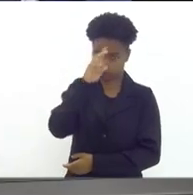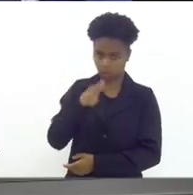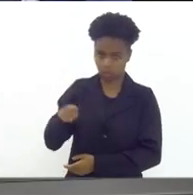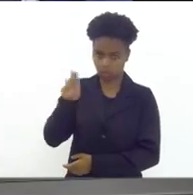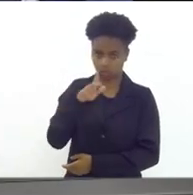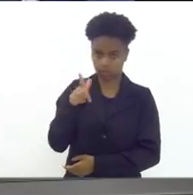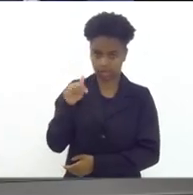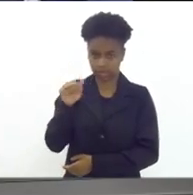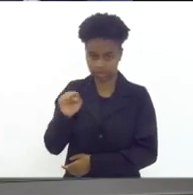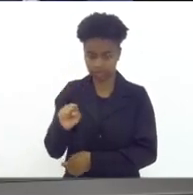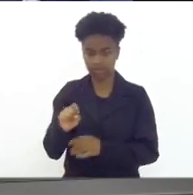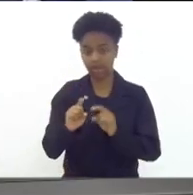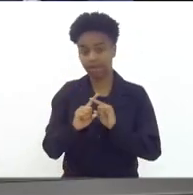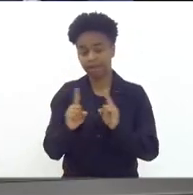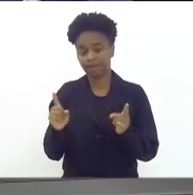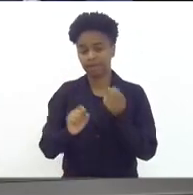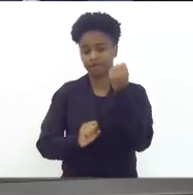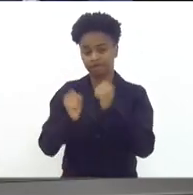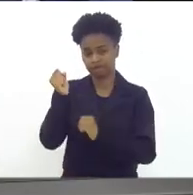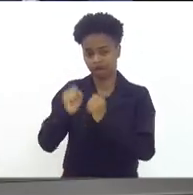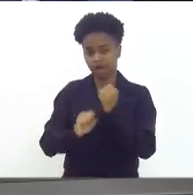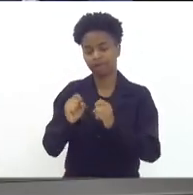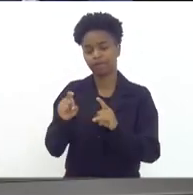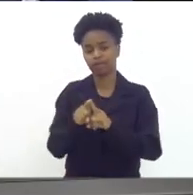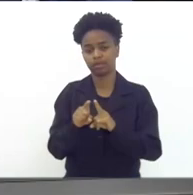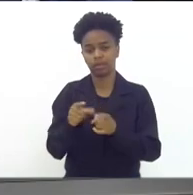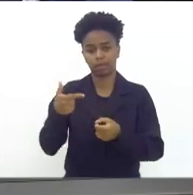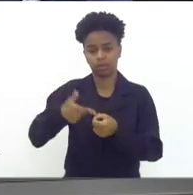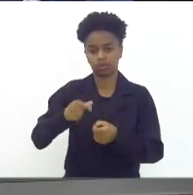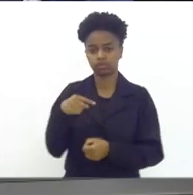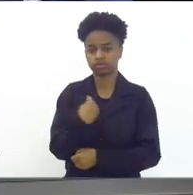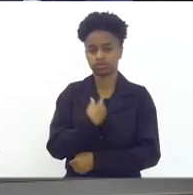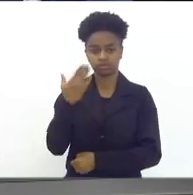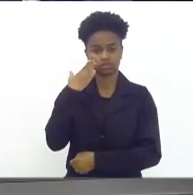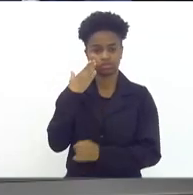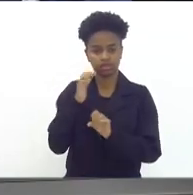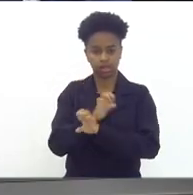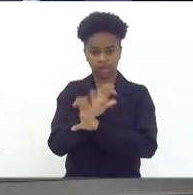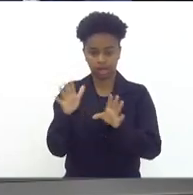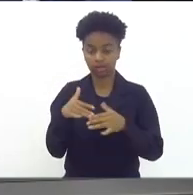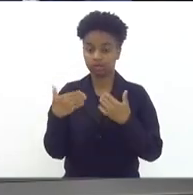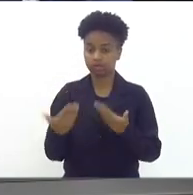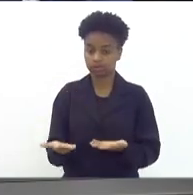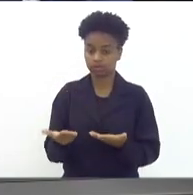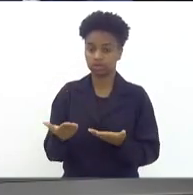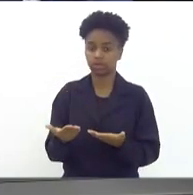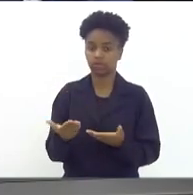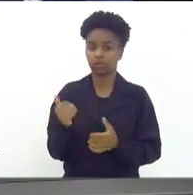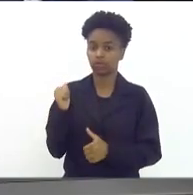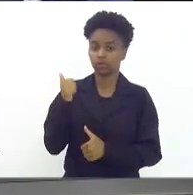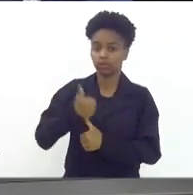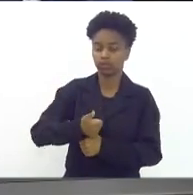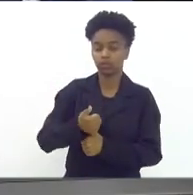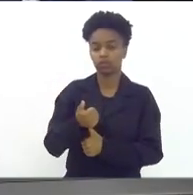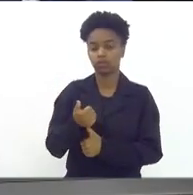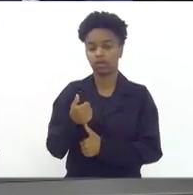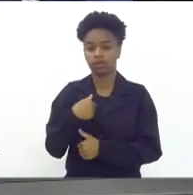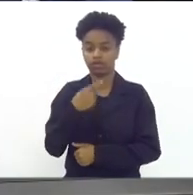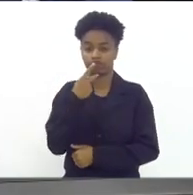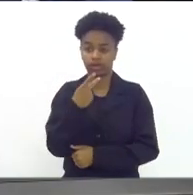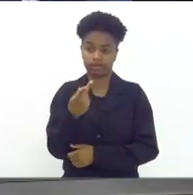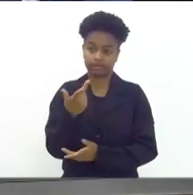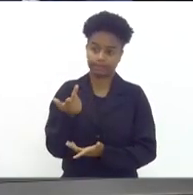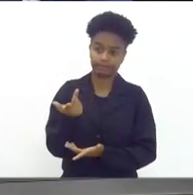gás você faz um tempo mas de indústria e Poxa a gente tem uma noção bem clara Então esse substitui eu diria que é